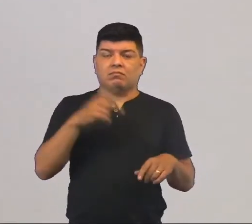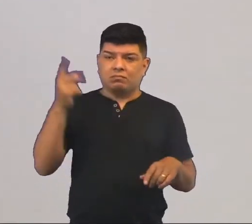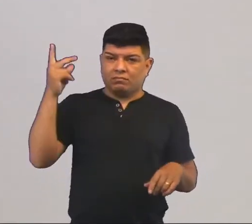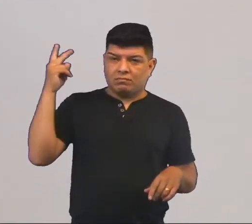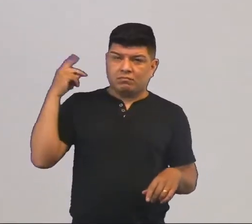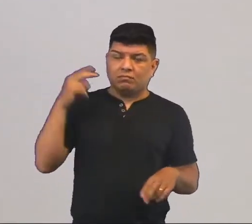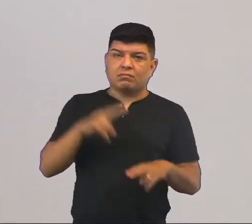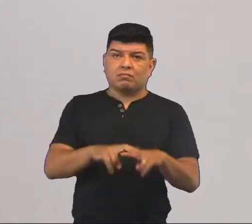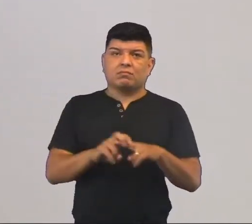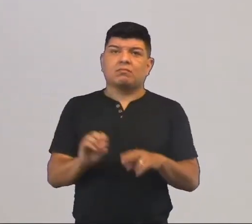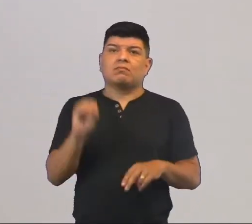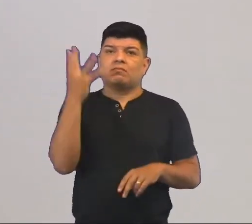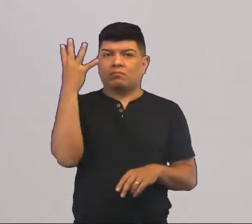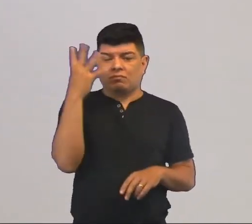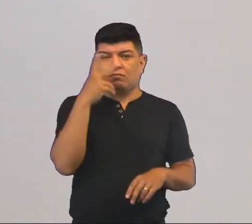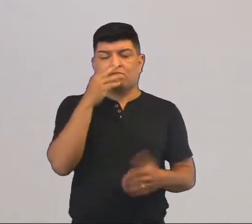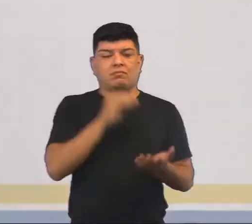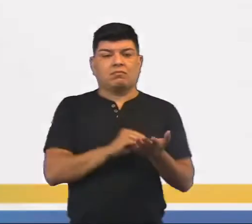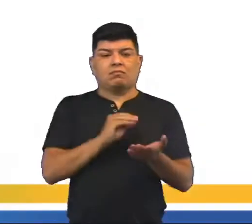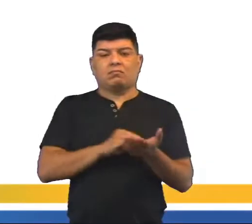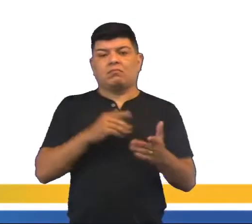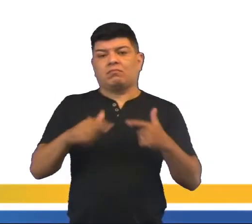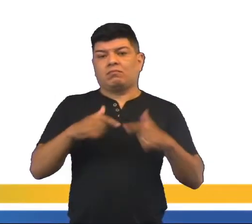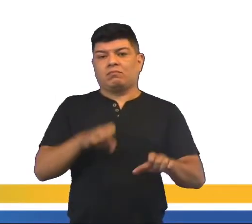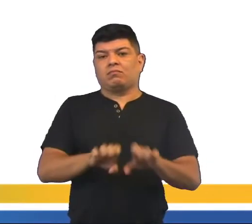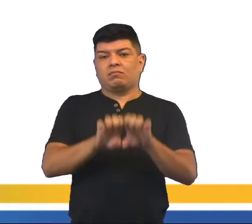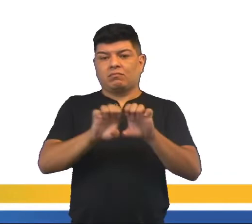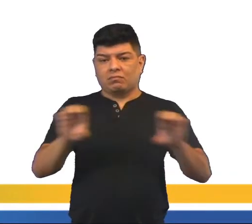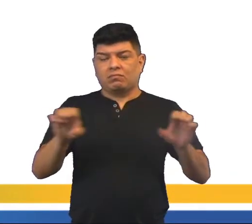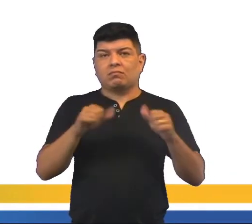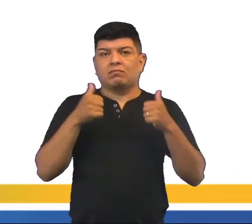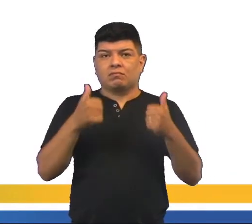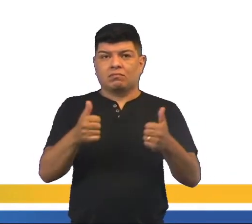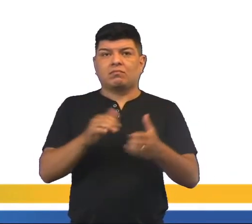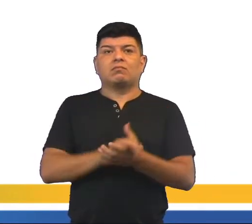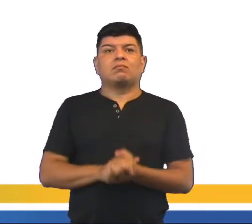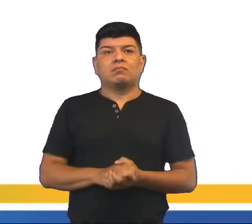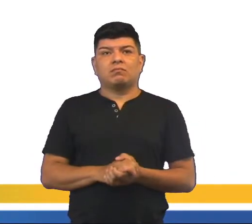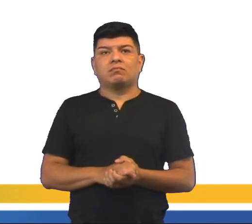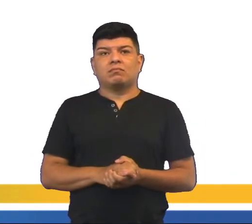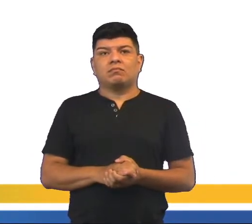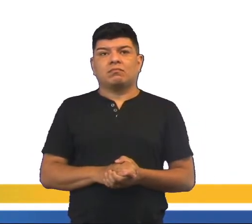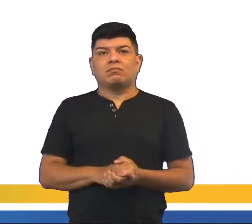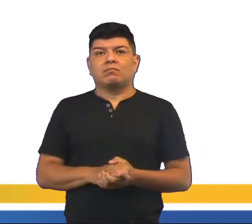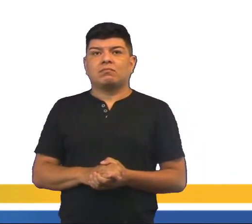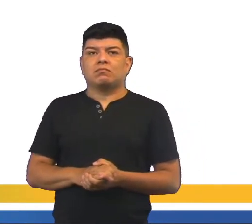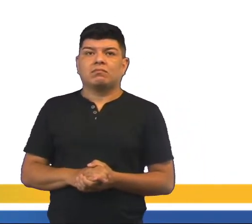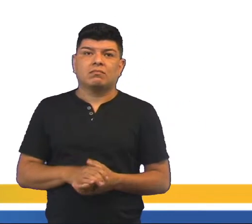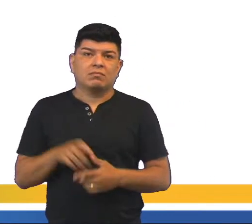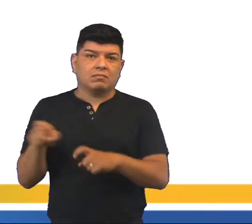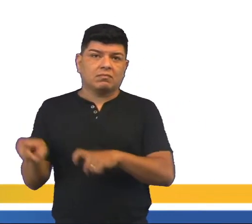antigamente. Então, acontece aí o desemprego estrutural. Ok? E o êxodo rural,